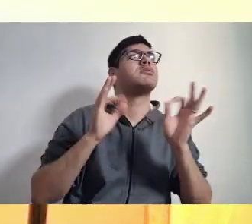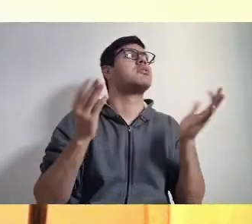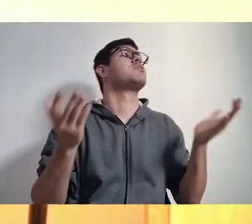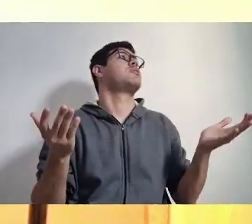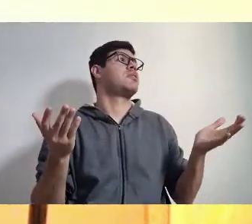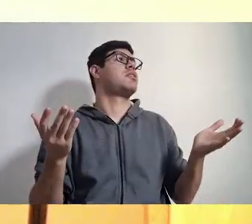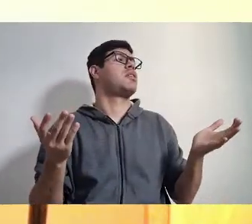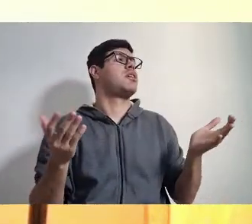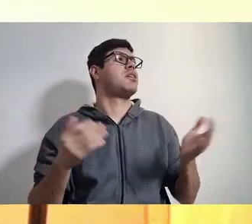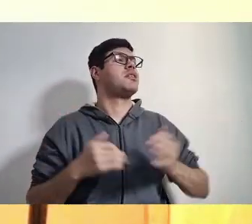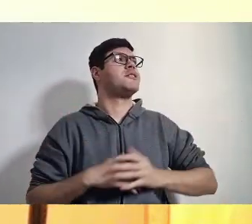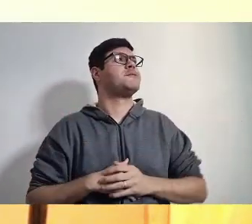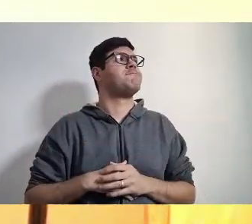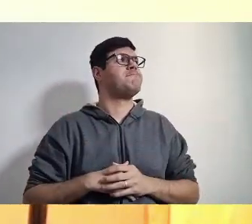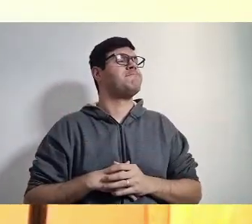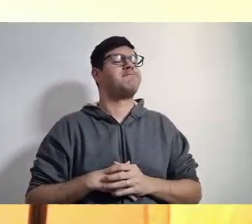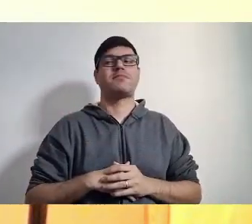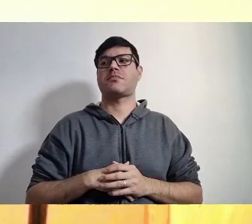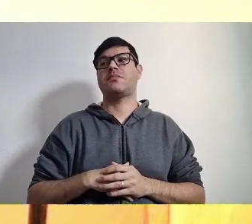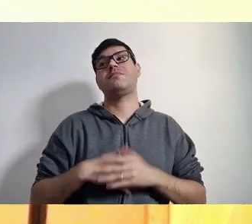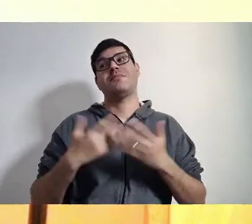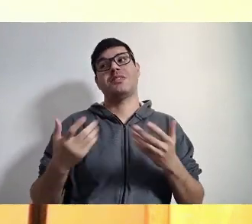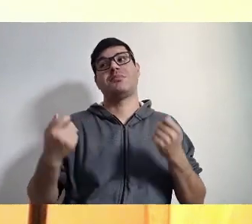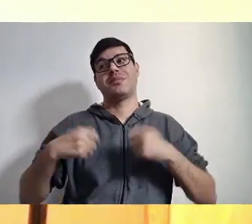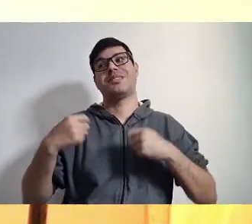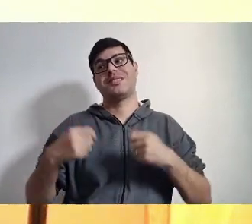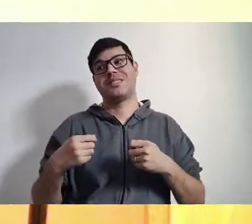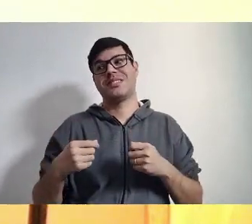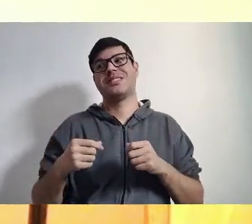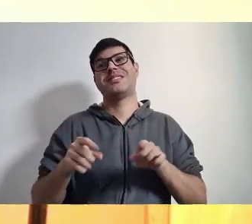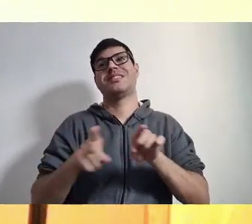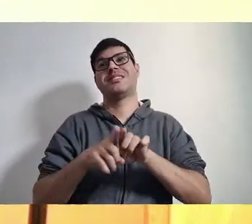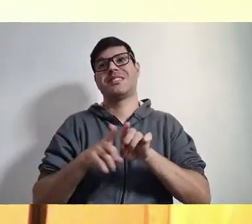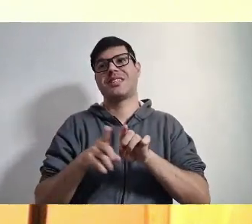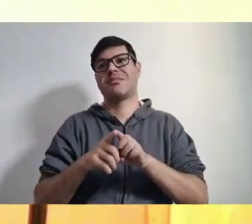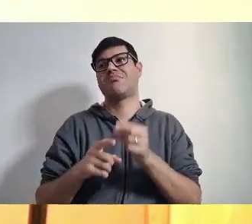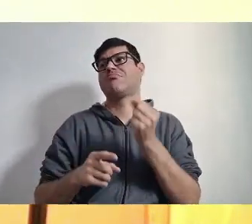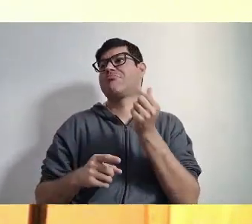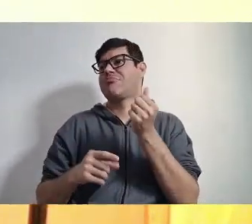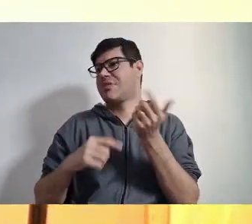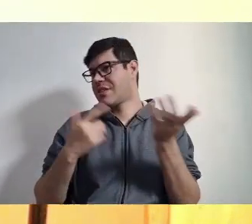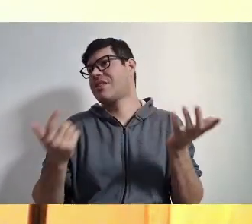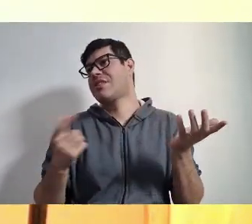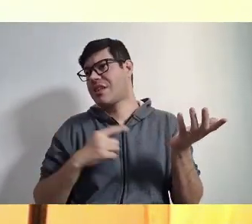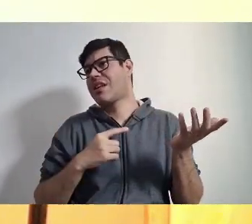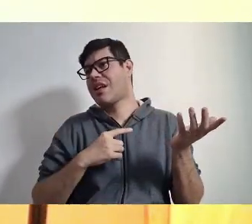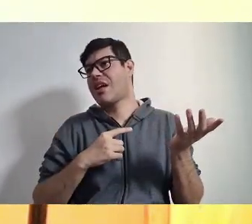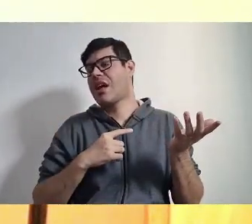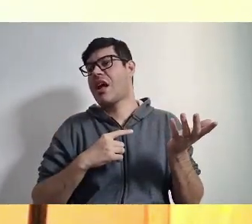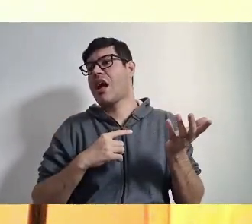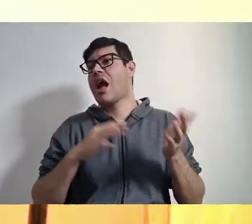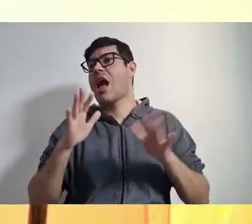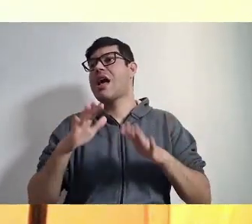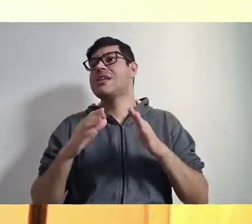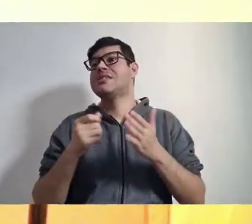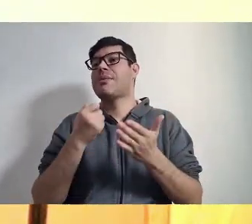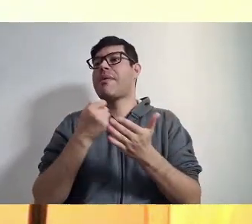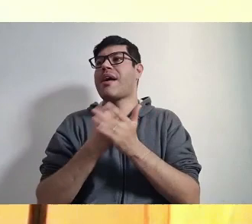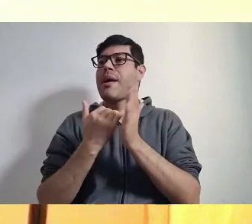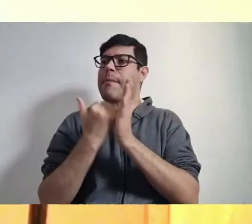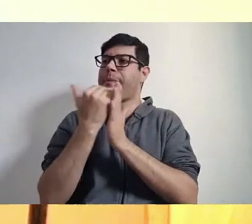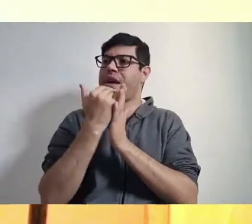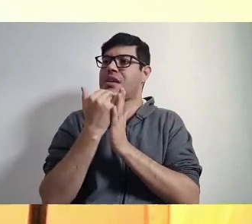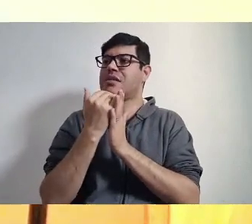Só que isso. ela tem que ter o lucro dela. Tem, Ela não tem vai que ter o trabalhar lucro. sem lucro, né? Exato. Então o povo até entende que pagar um pouco mais, mas ter um serviço